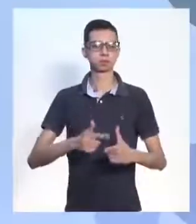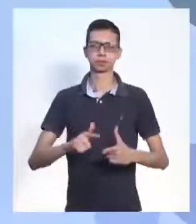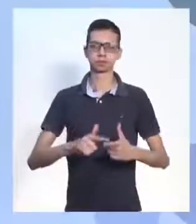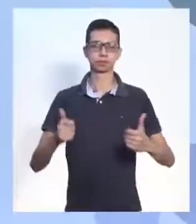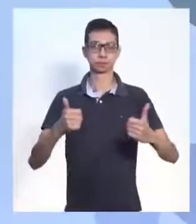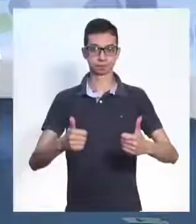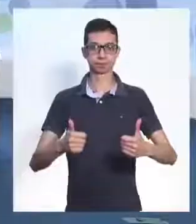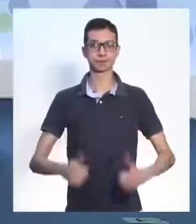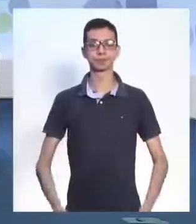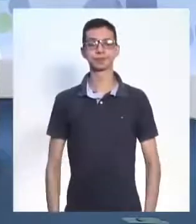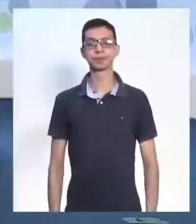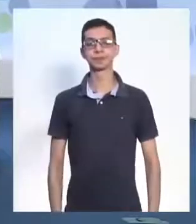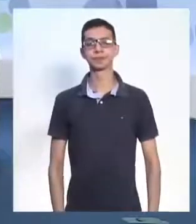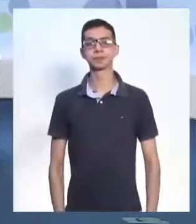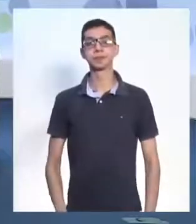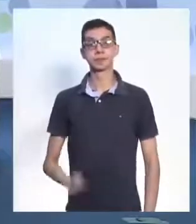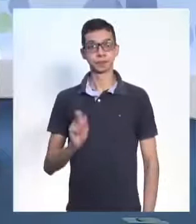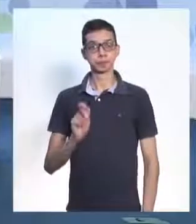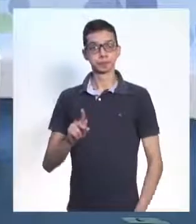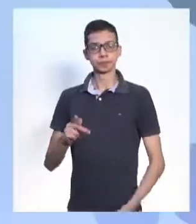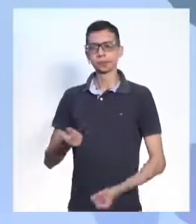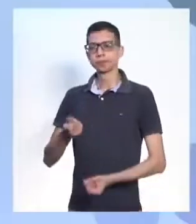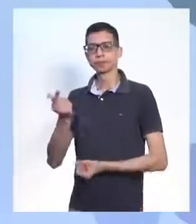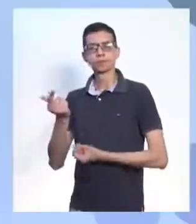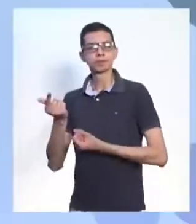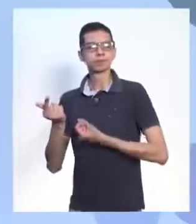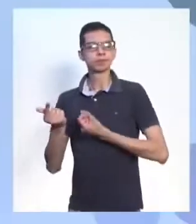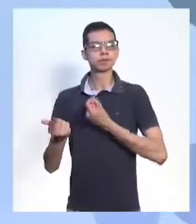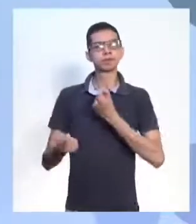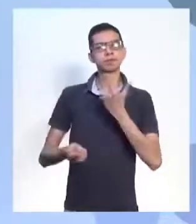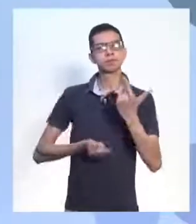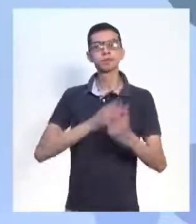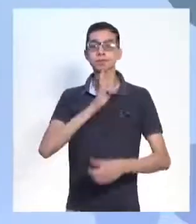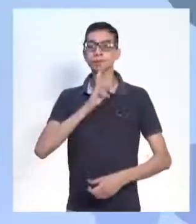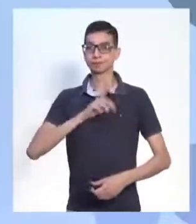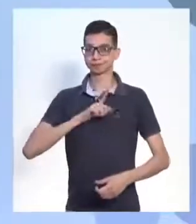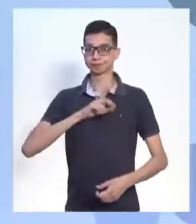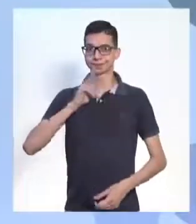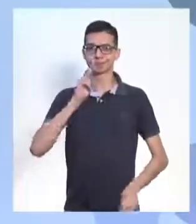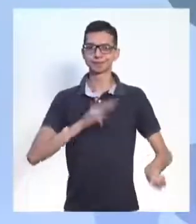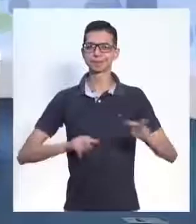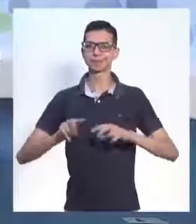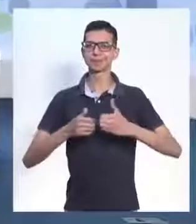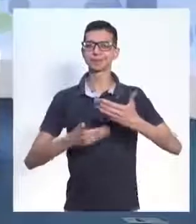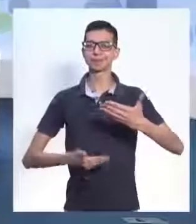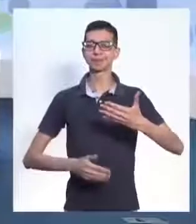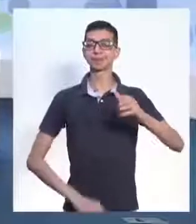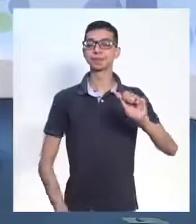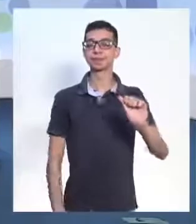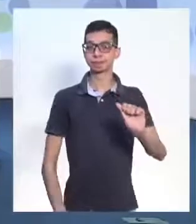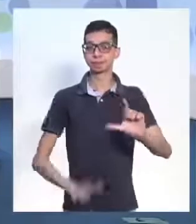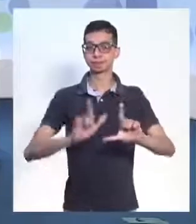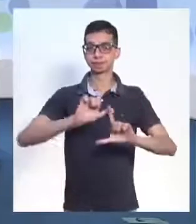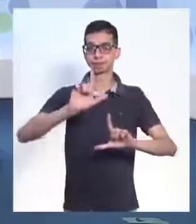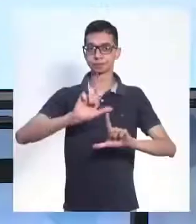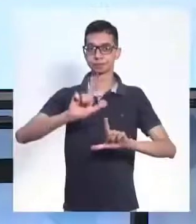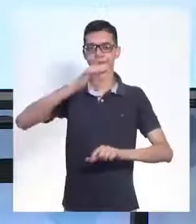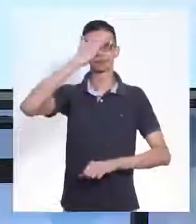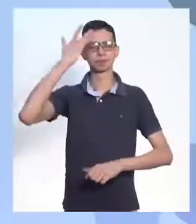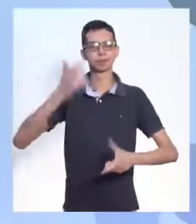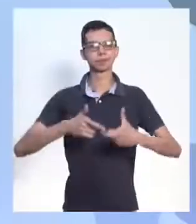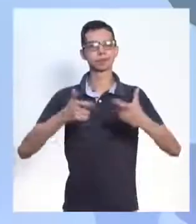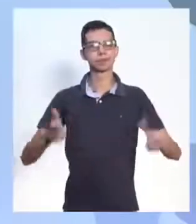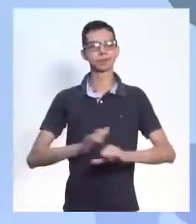Beleza. Jonas, algumas respostas interessantes aqui, ó. Bora, vamos lá. Na letra A, o pessoal falando que vai subir. Ok, boa.